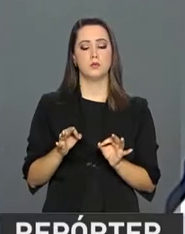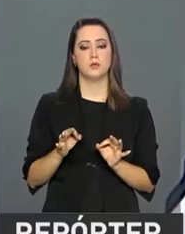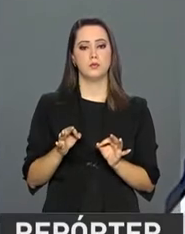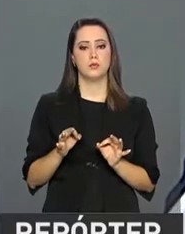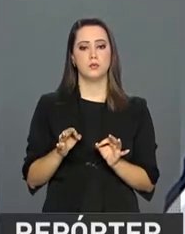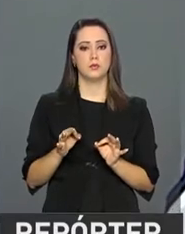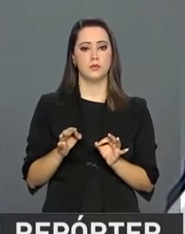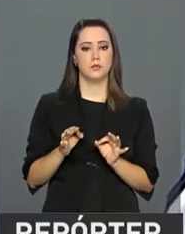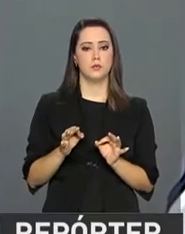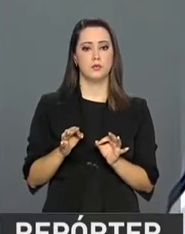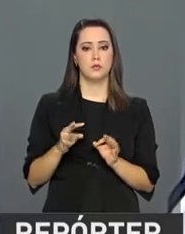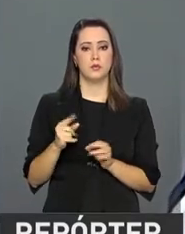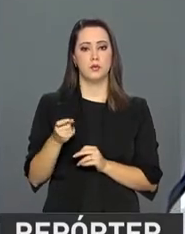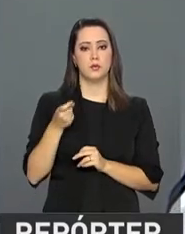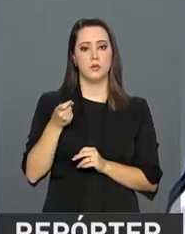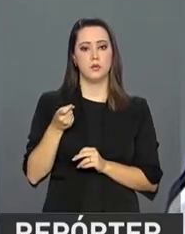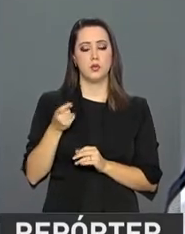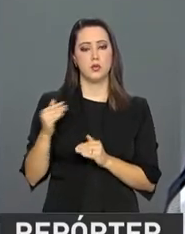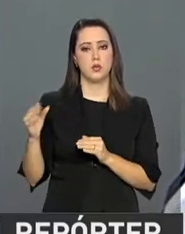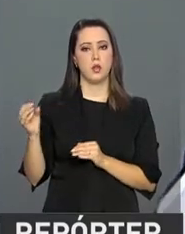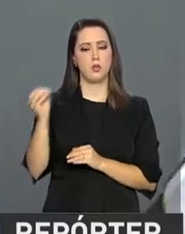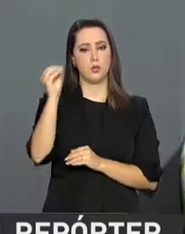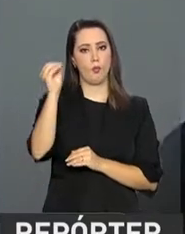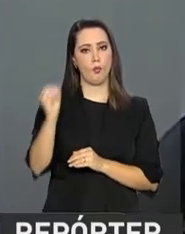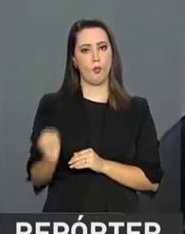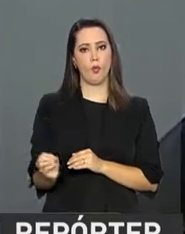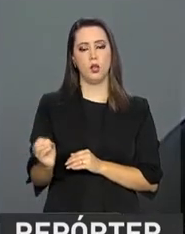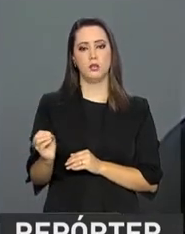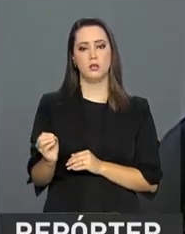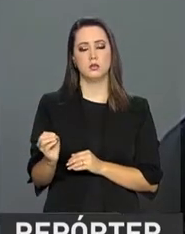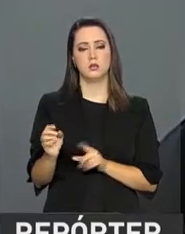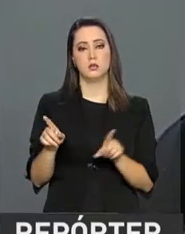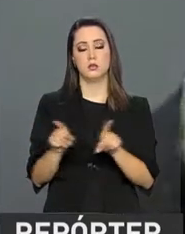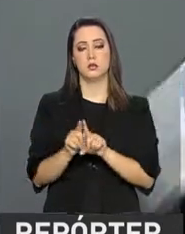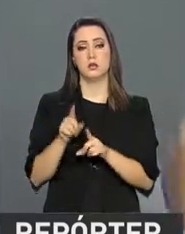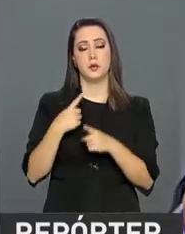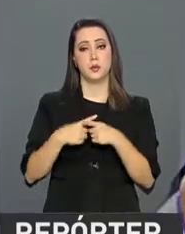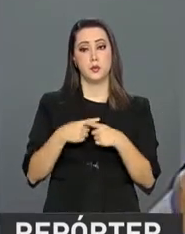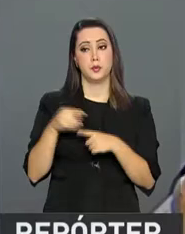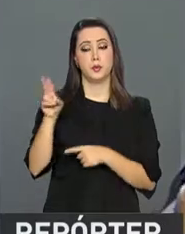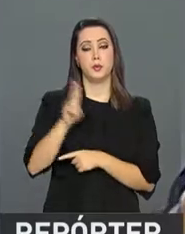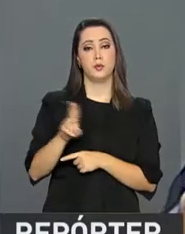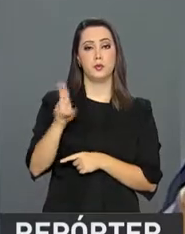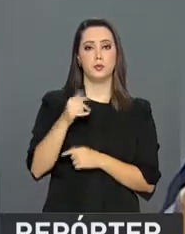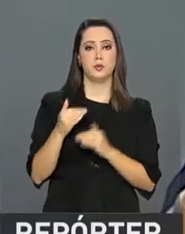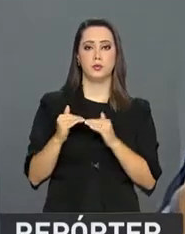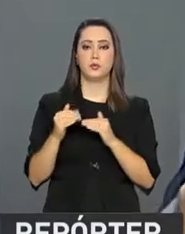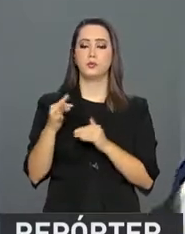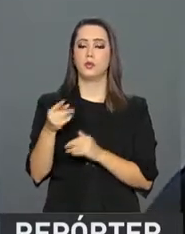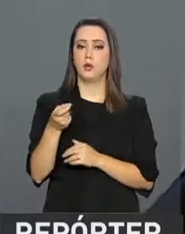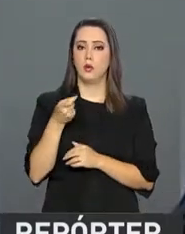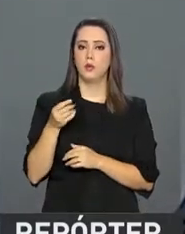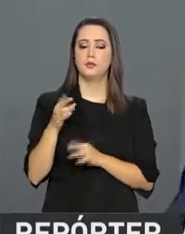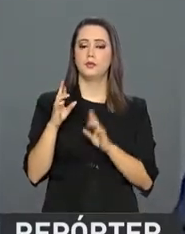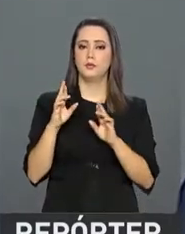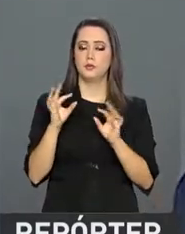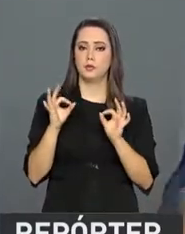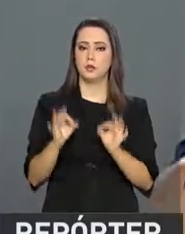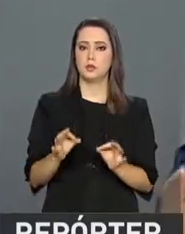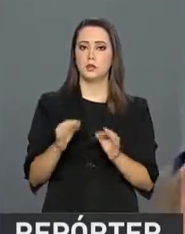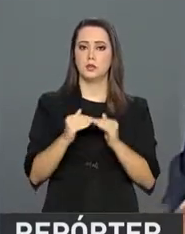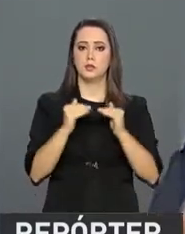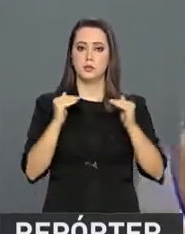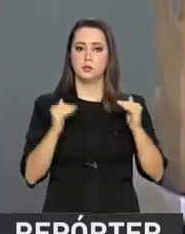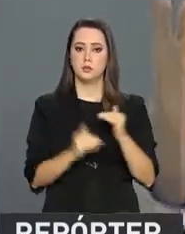expandido de taxa neutra possivelmente usando ela como referência a taxa real possivelmente abaixo do seu